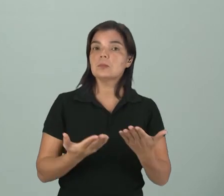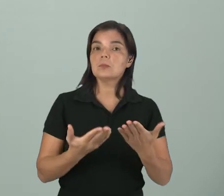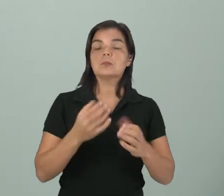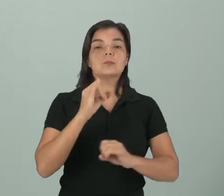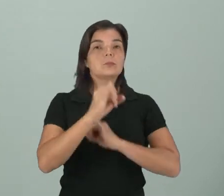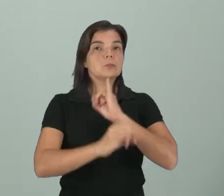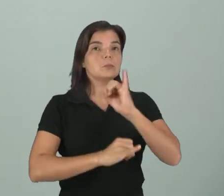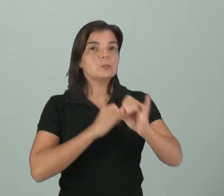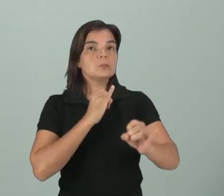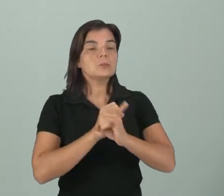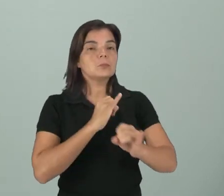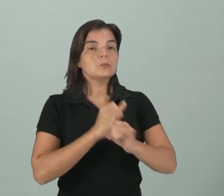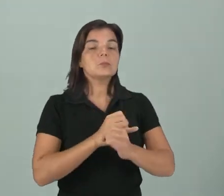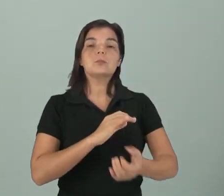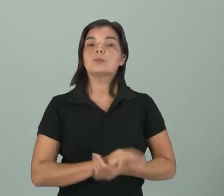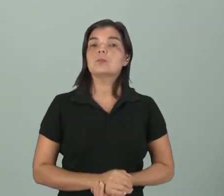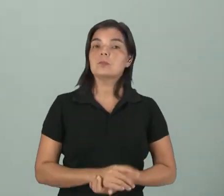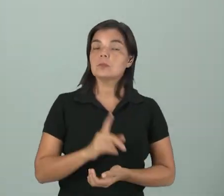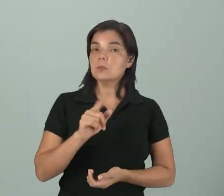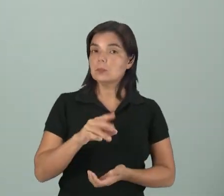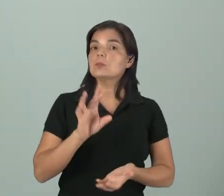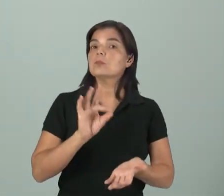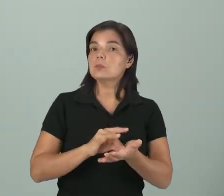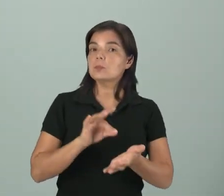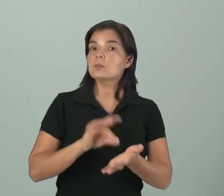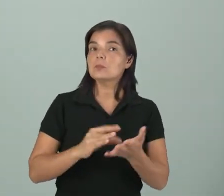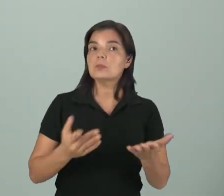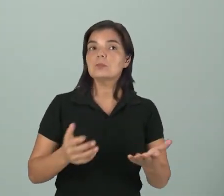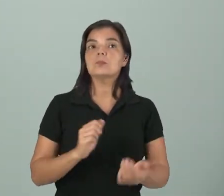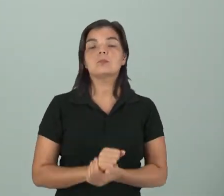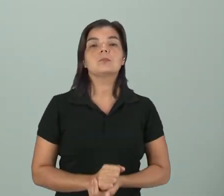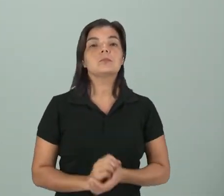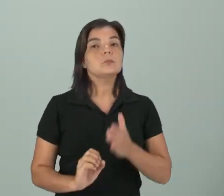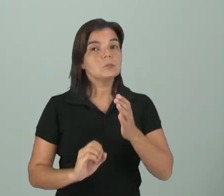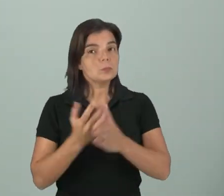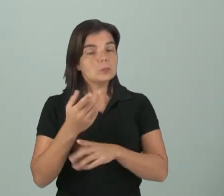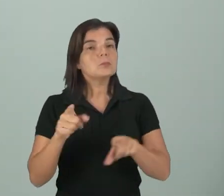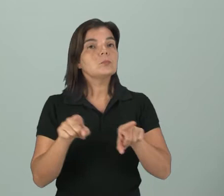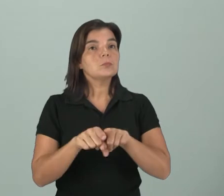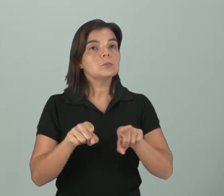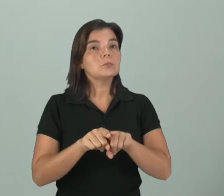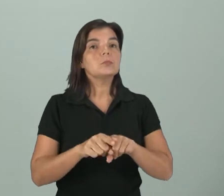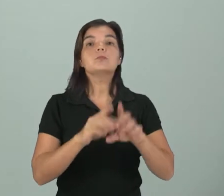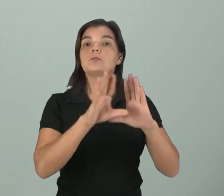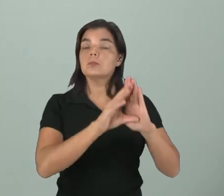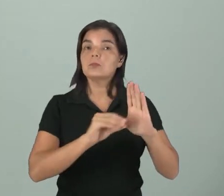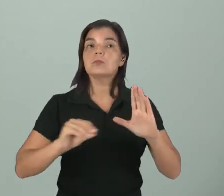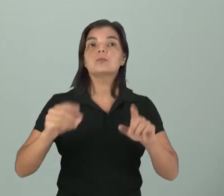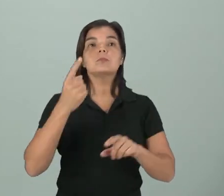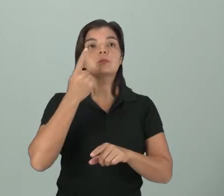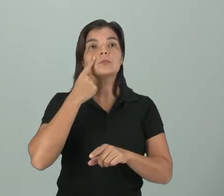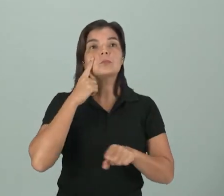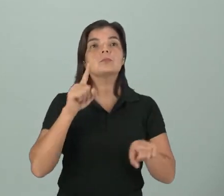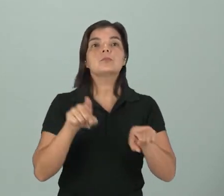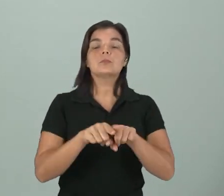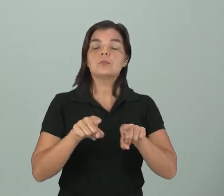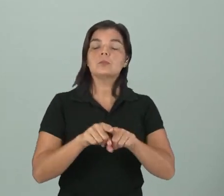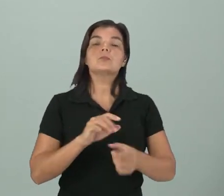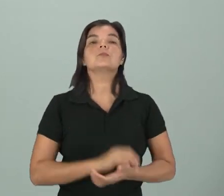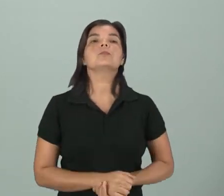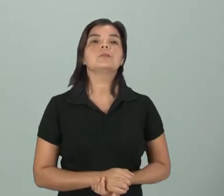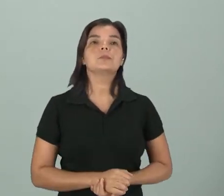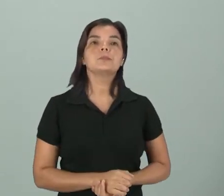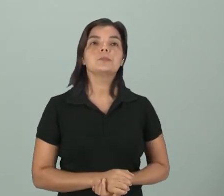na internet que é real, foi um fato, realmente foi postado, e vamos comentar